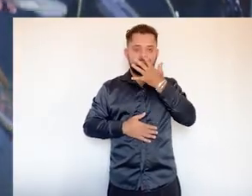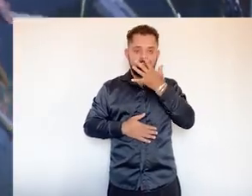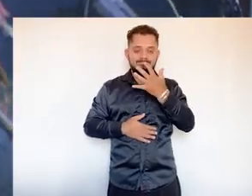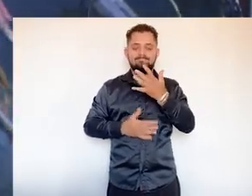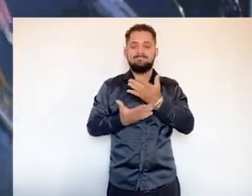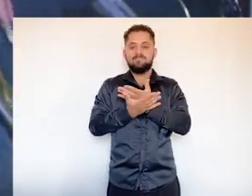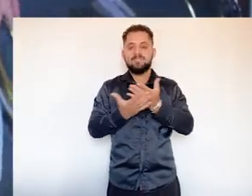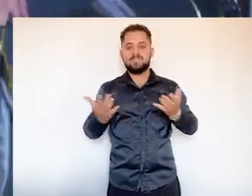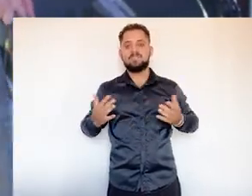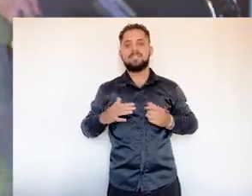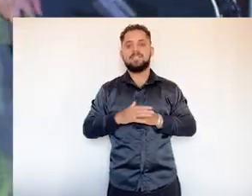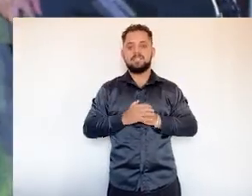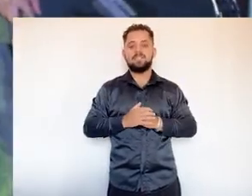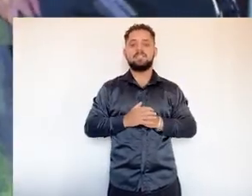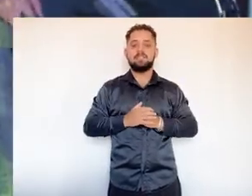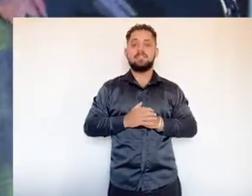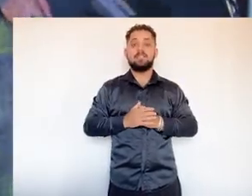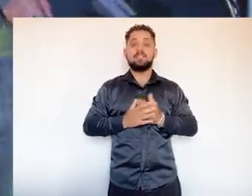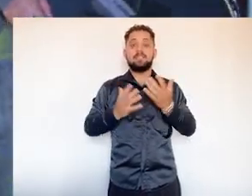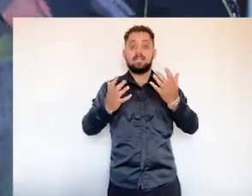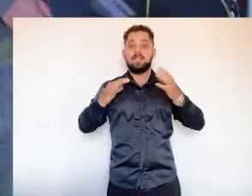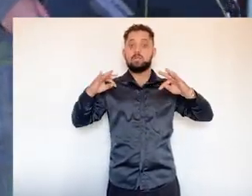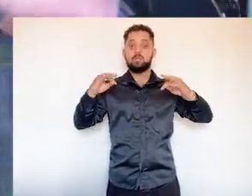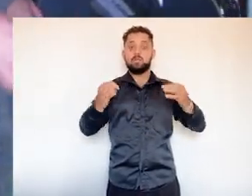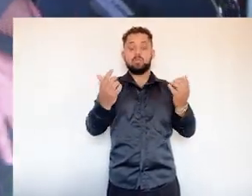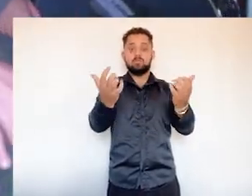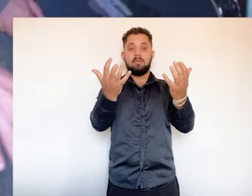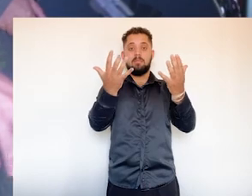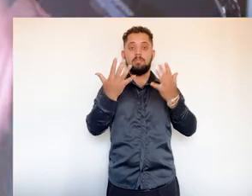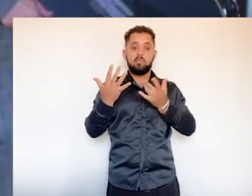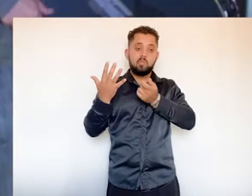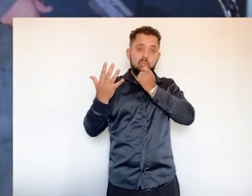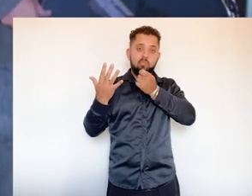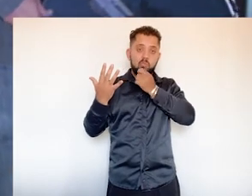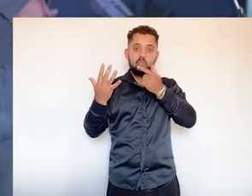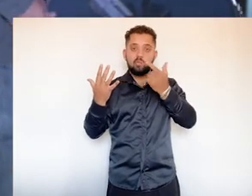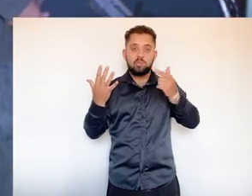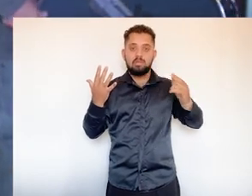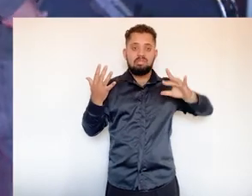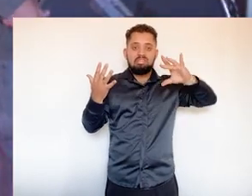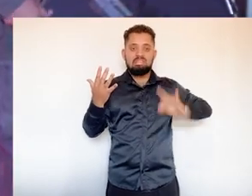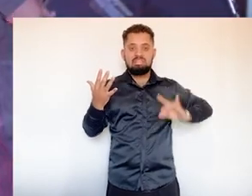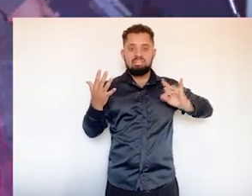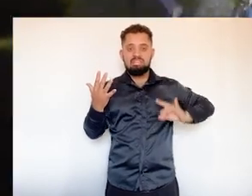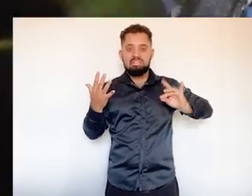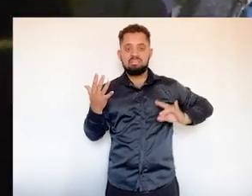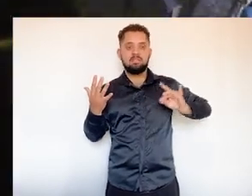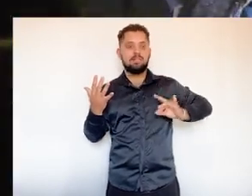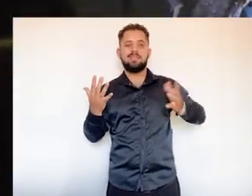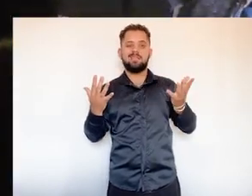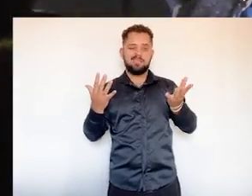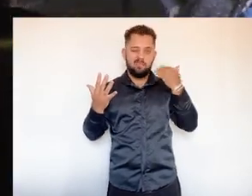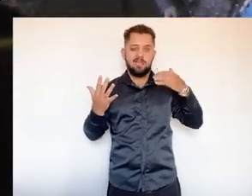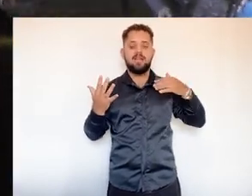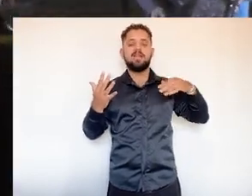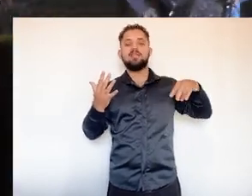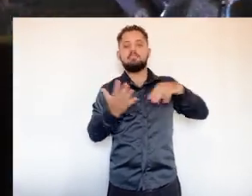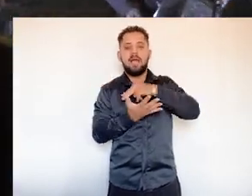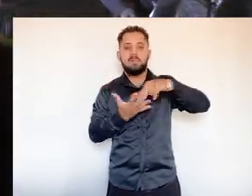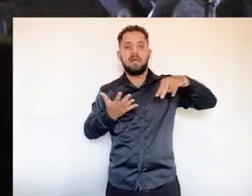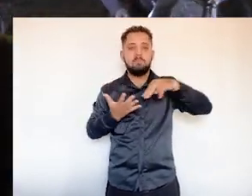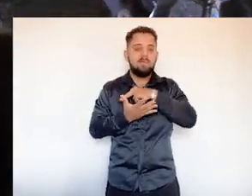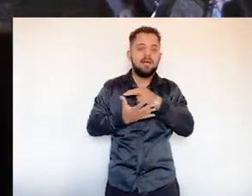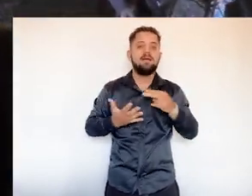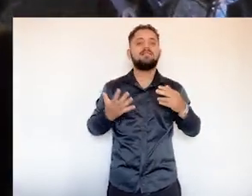aqui na frente, porque não tem ninguém pregado no chão e eu quero ver agora todo mundo dançando com o pé no